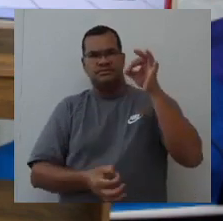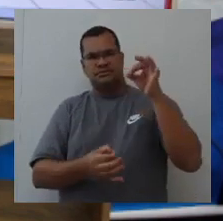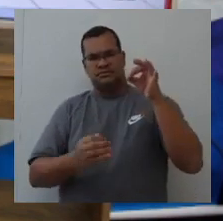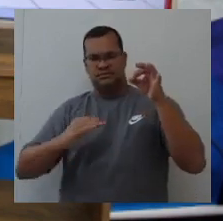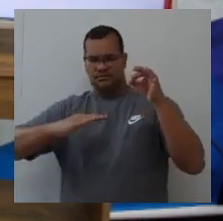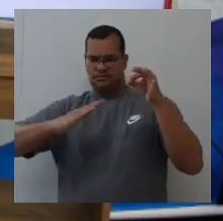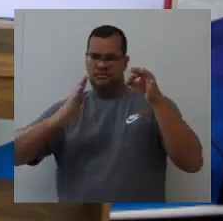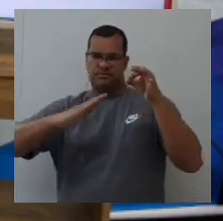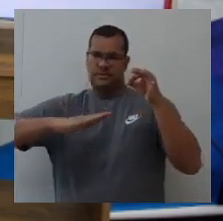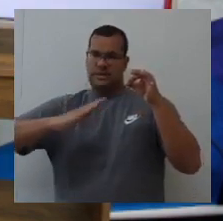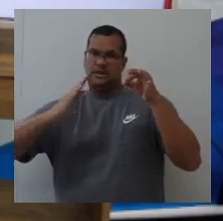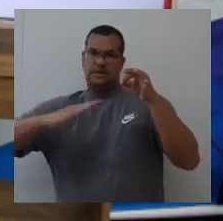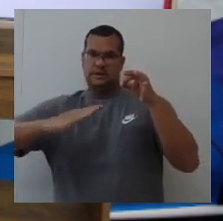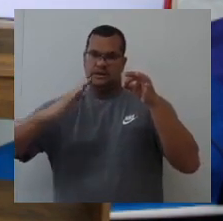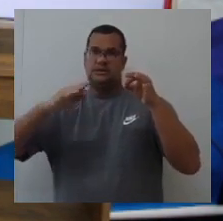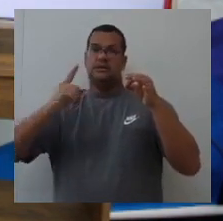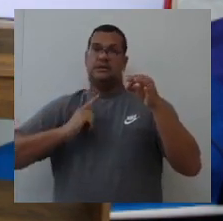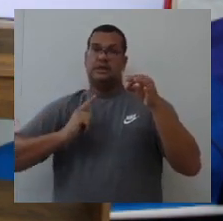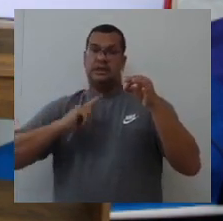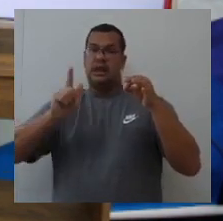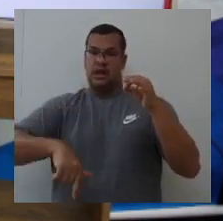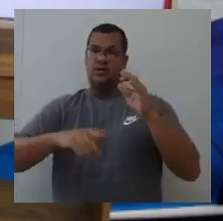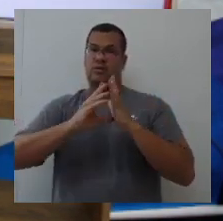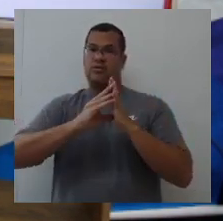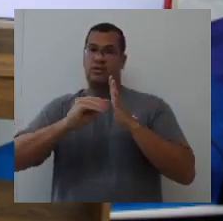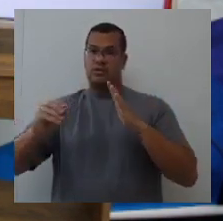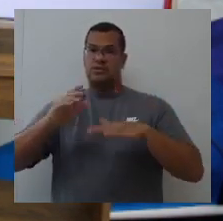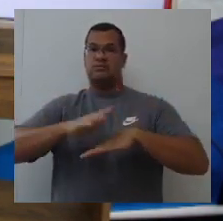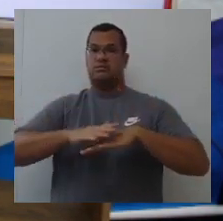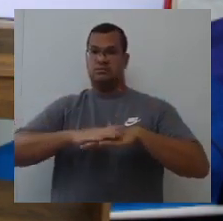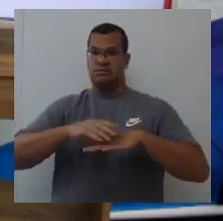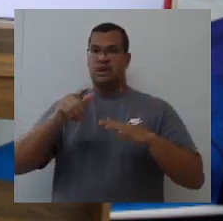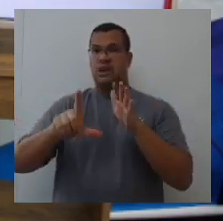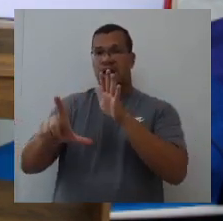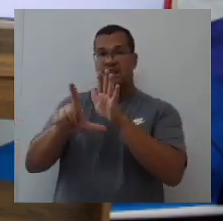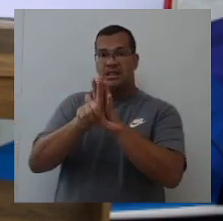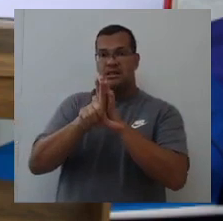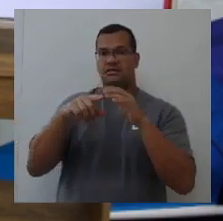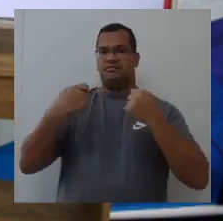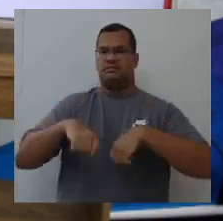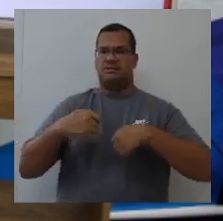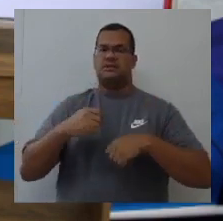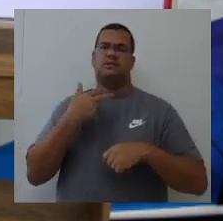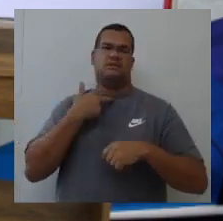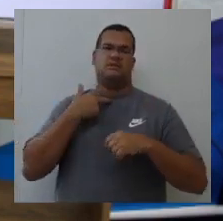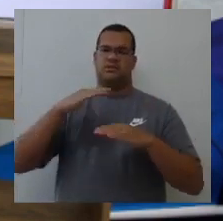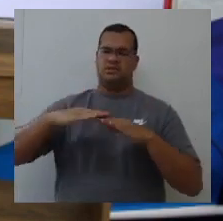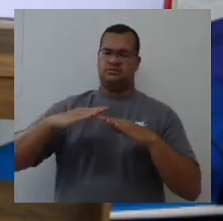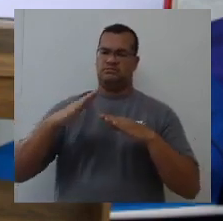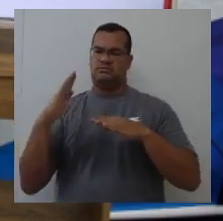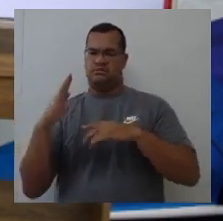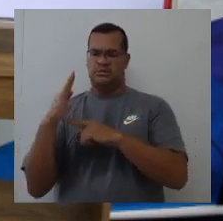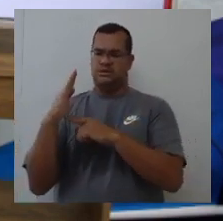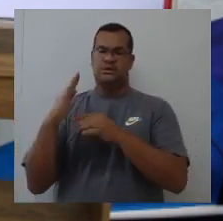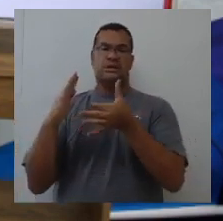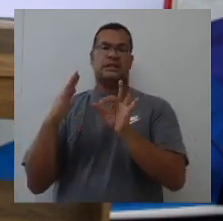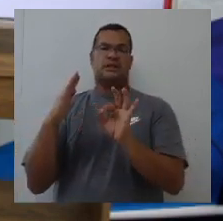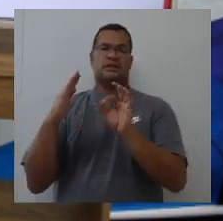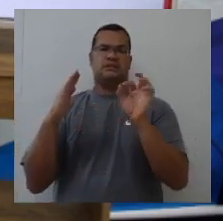tem que ter, ela tem um padrão matemático e a lei diz que essa inclinação não pode superar